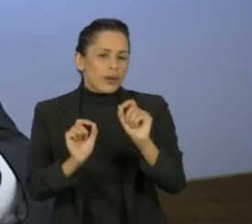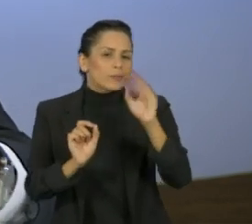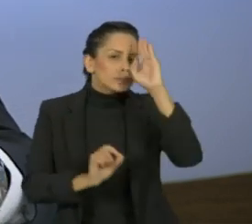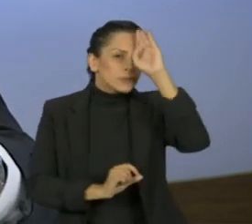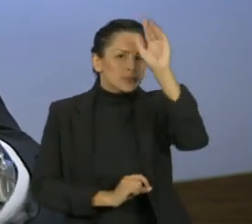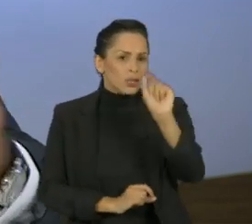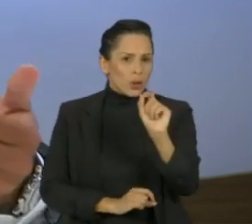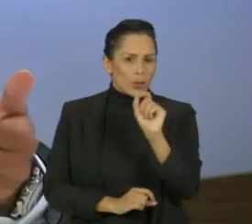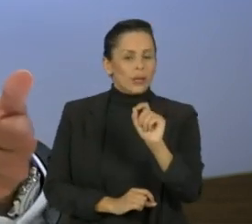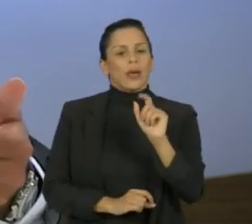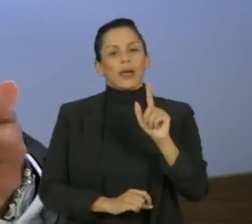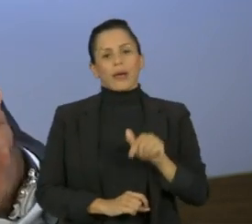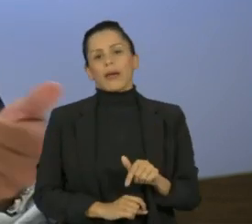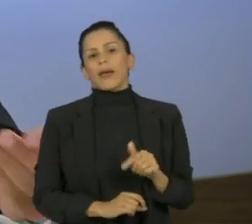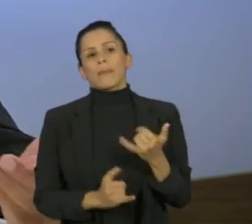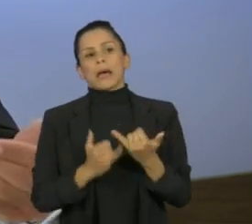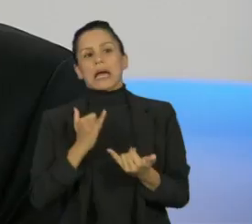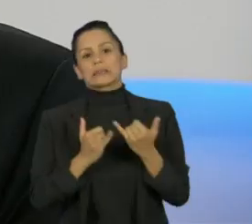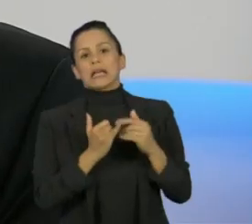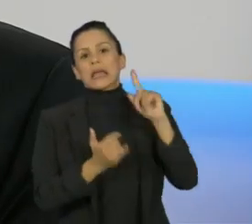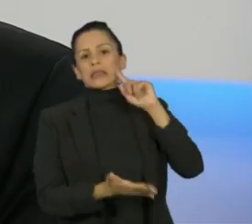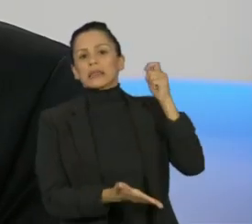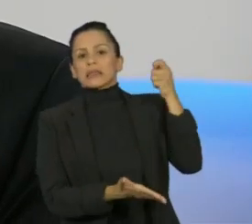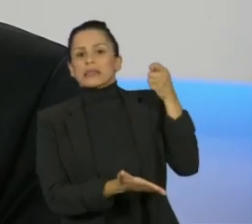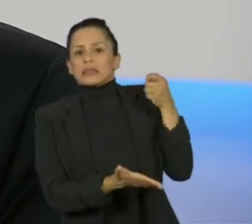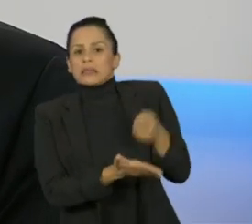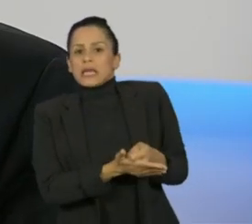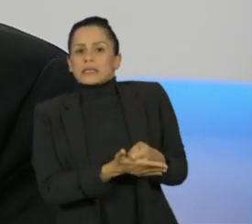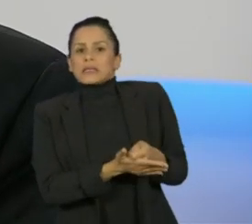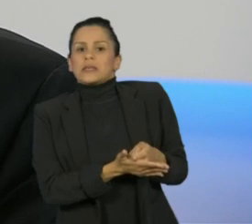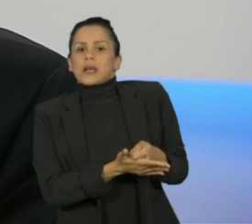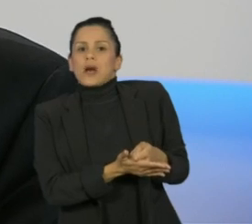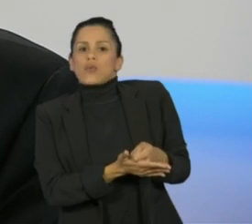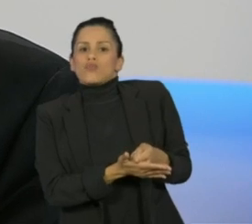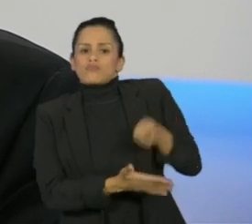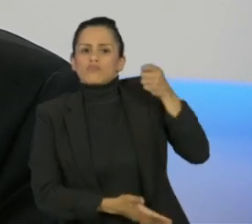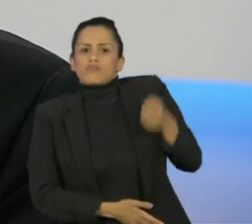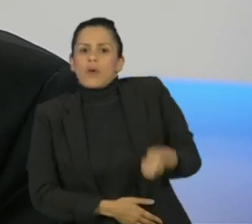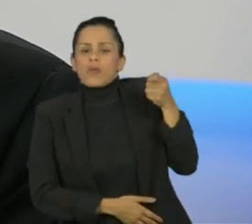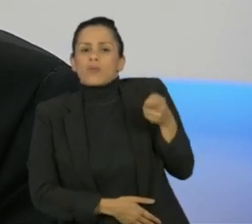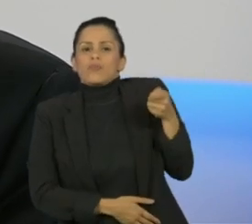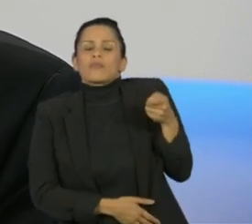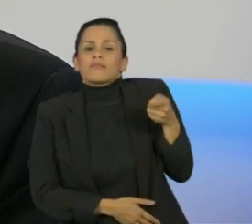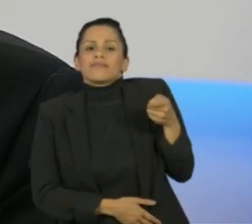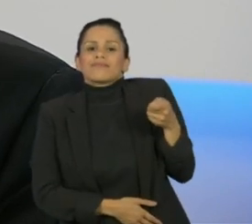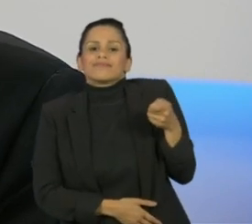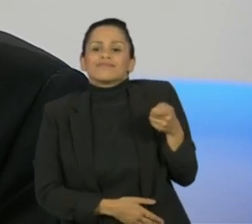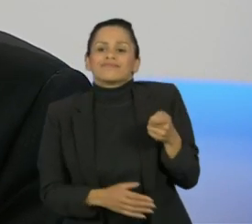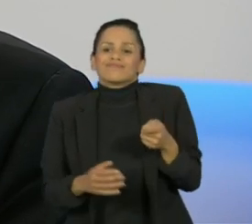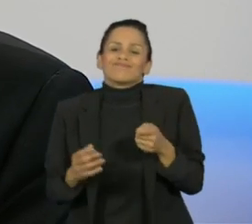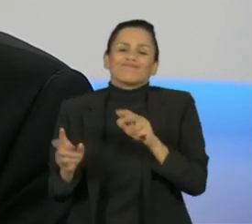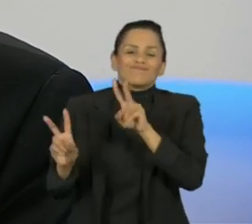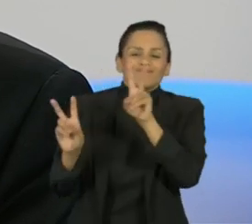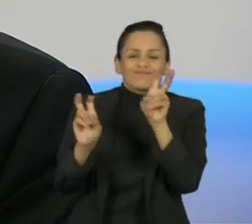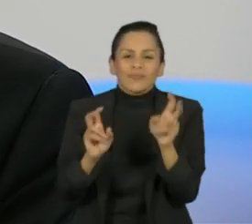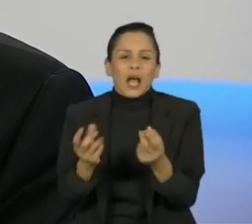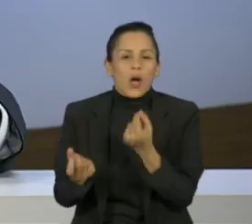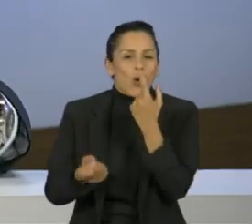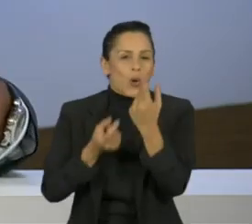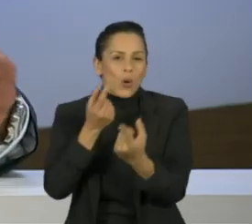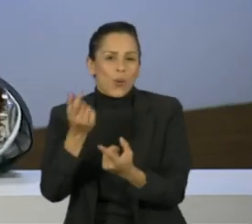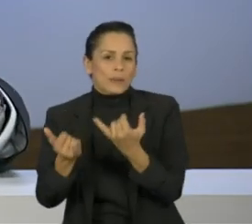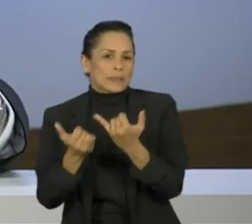relação ao que se chama de um excesso de decisões monocráticas em casos espinhosos para dizer o mínimo é também outros